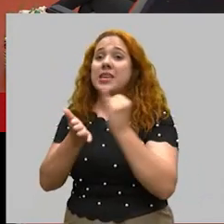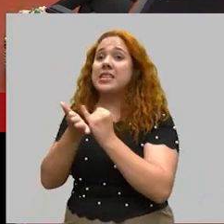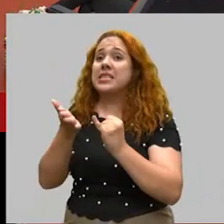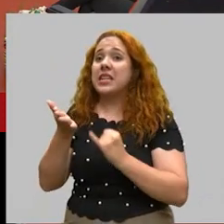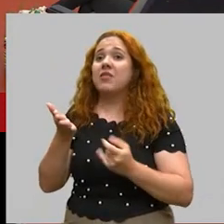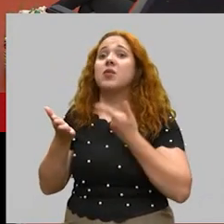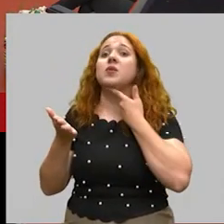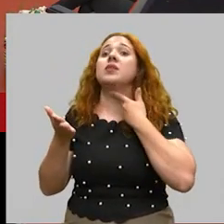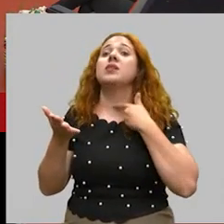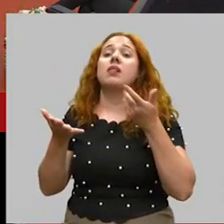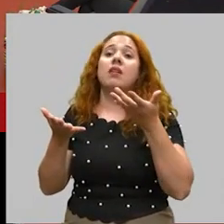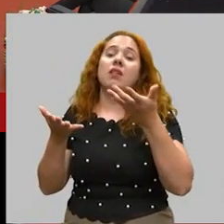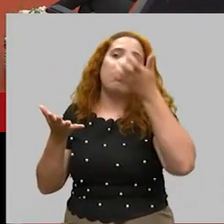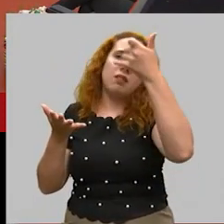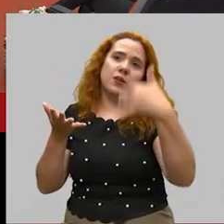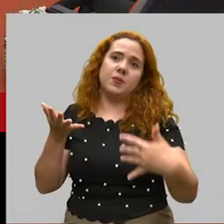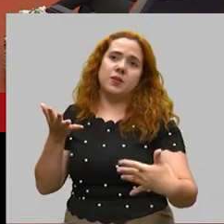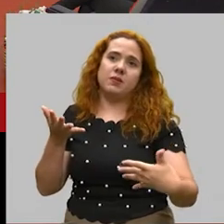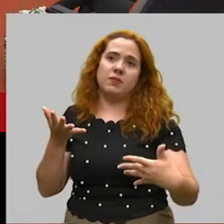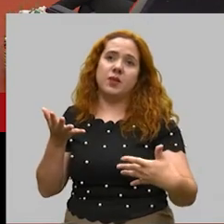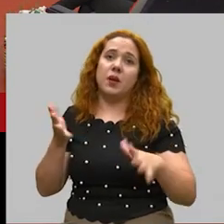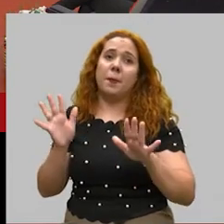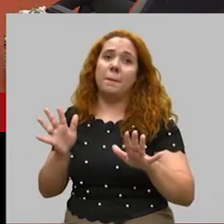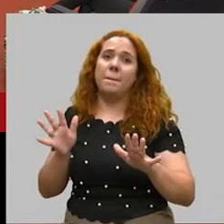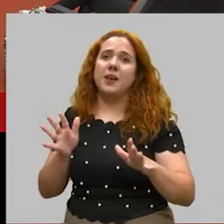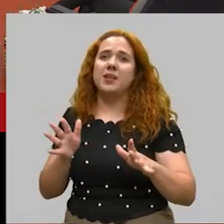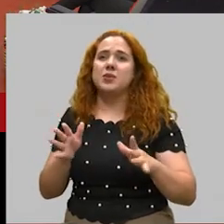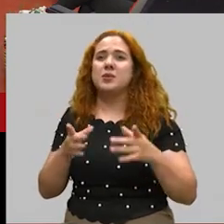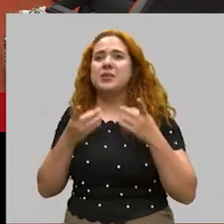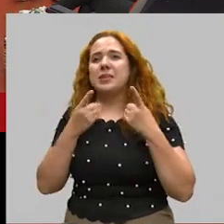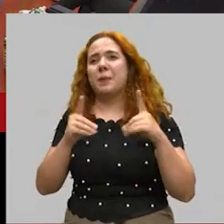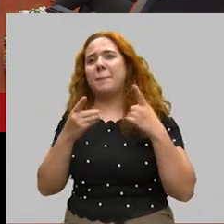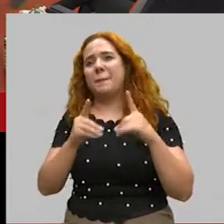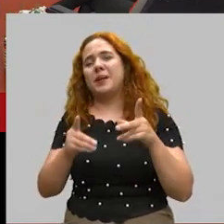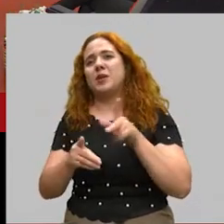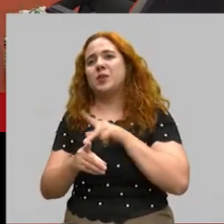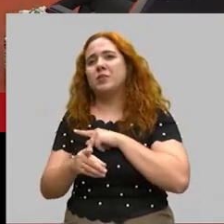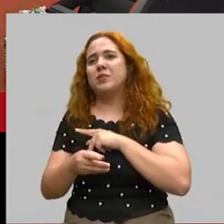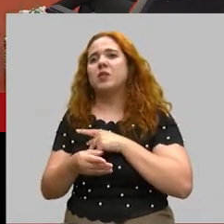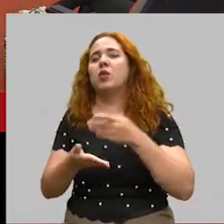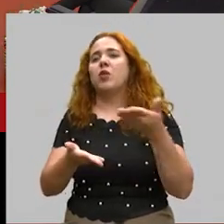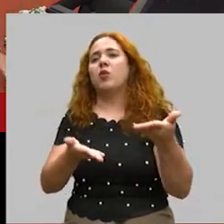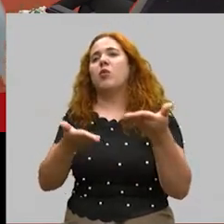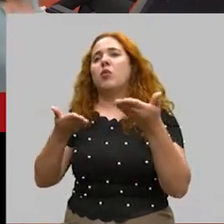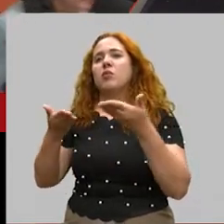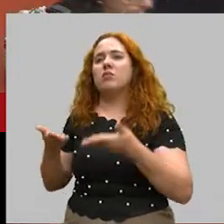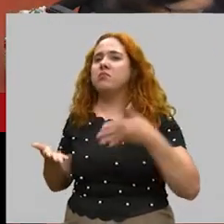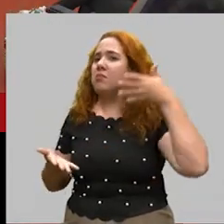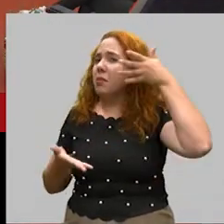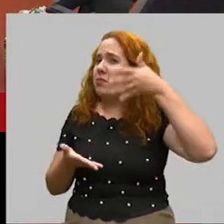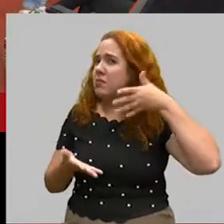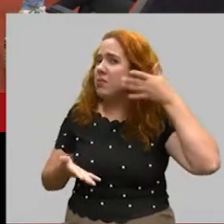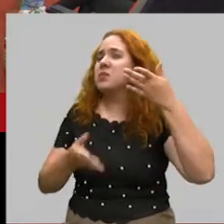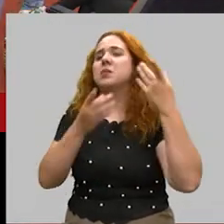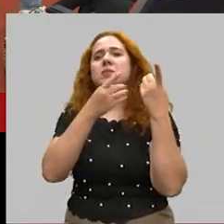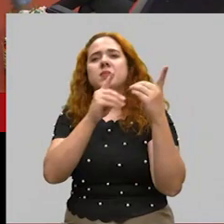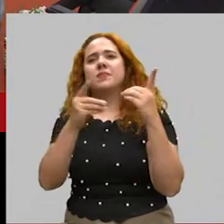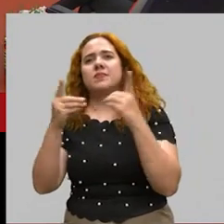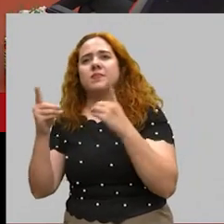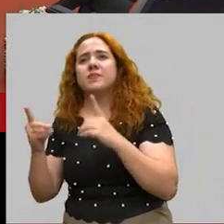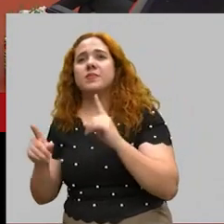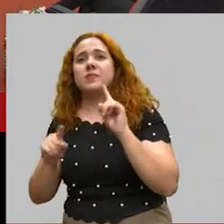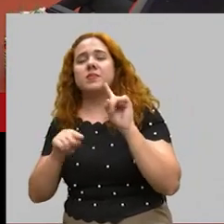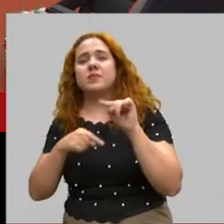falar no debate público é um pouco mais denso né então a gente tem os convidados expositores e debatedores E aí